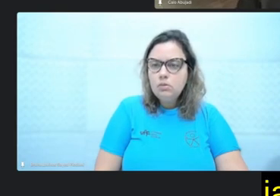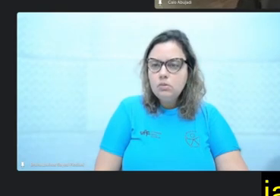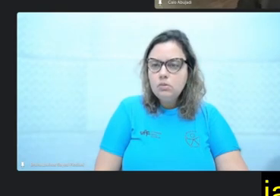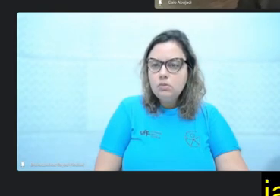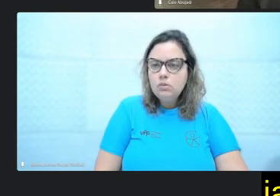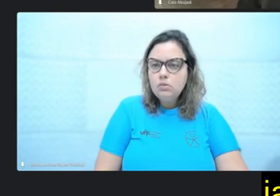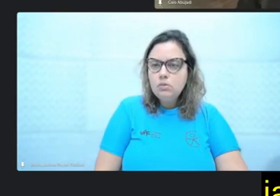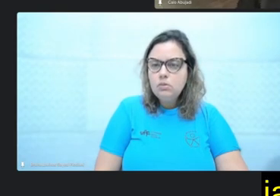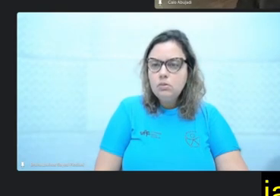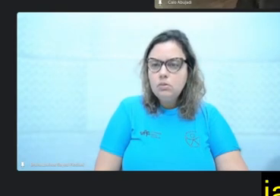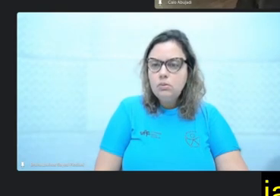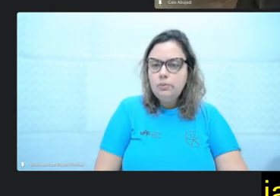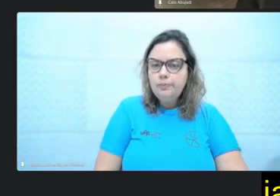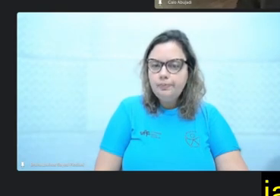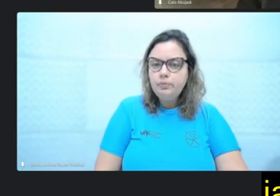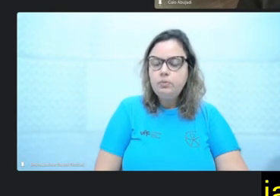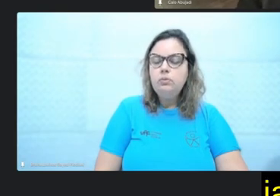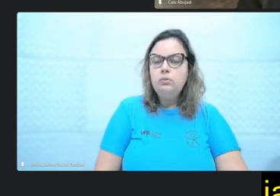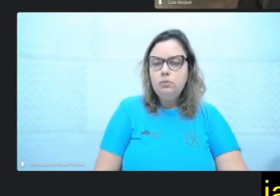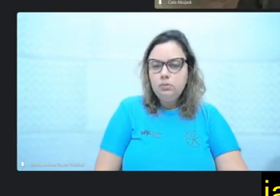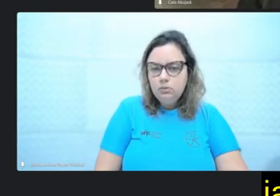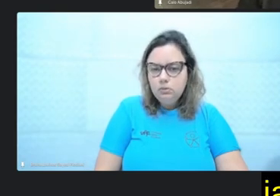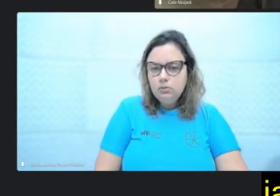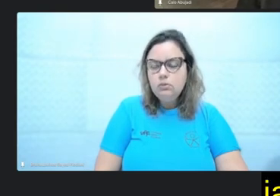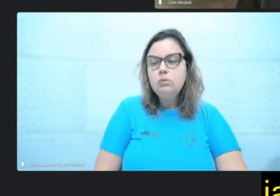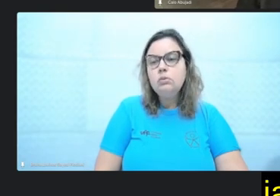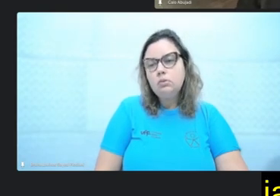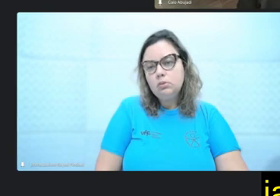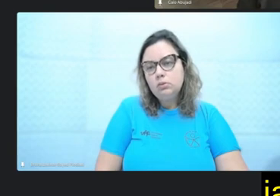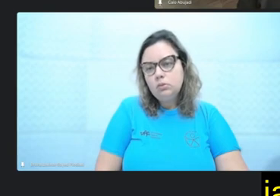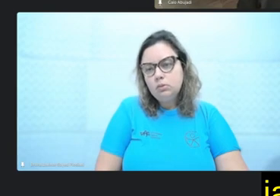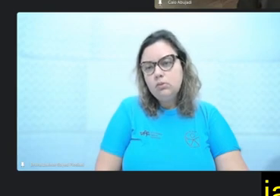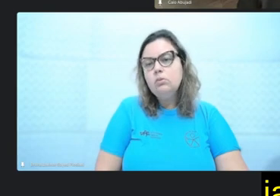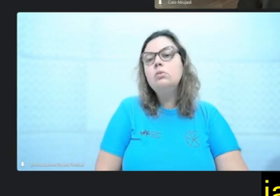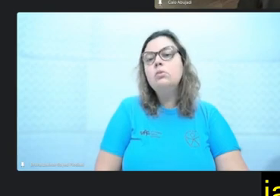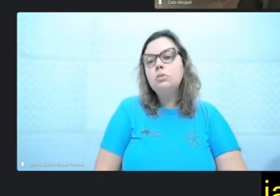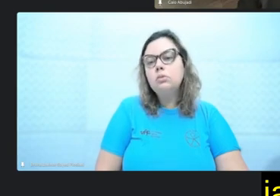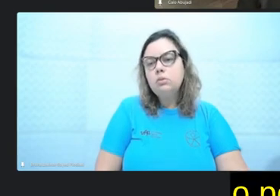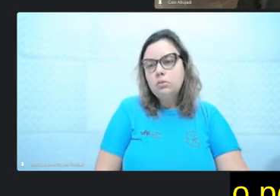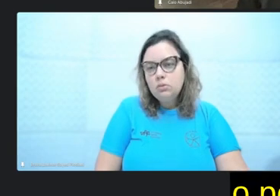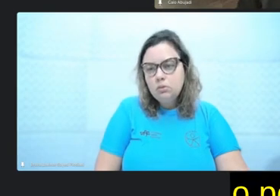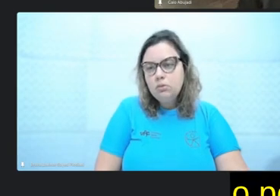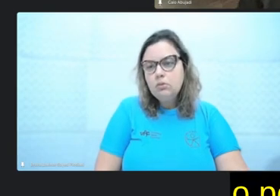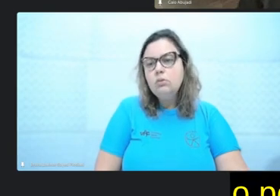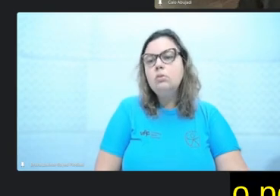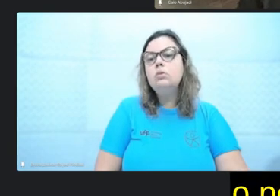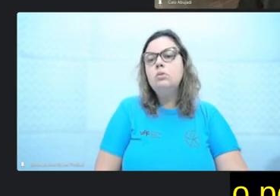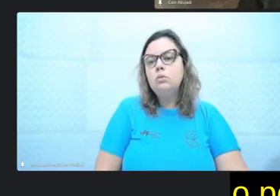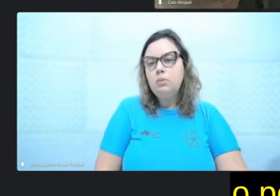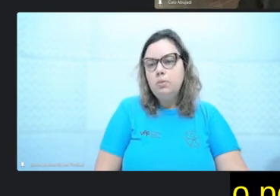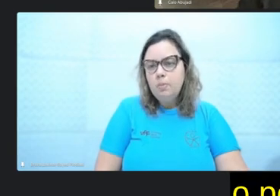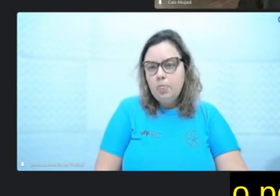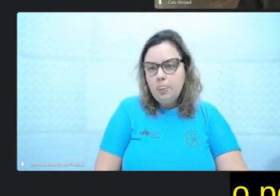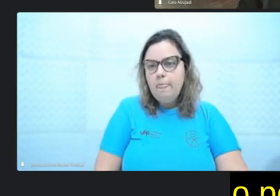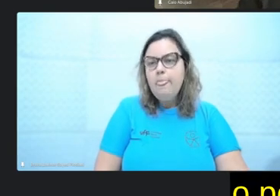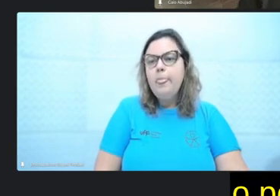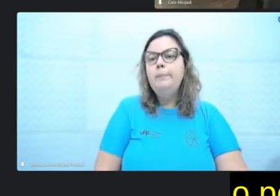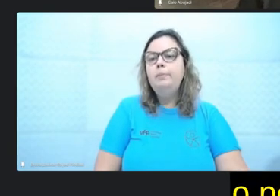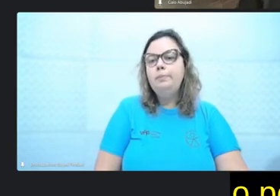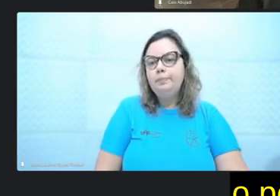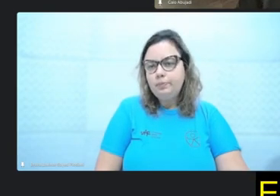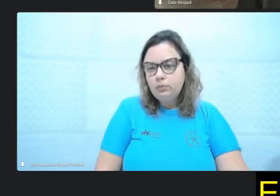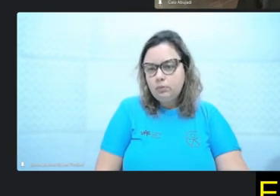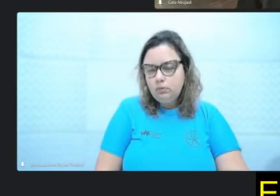psiquiatra, tomava remédio, ia para o neurologista, tomava remédio e ficava se tentando definir o porquê que a criança não estava bem ou não